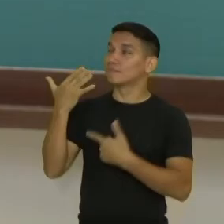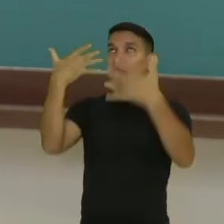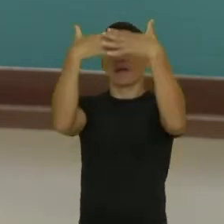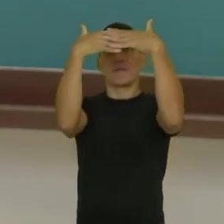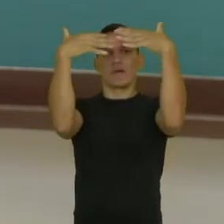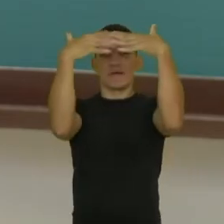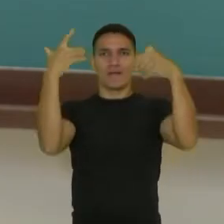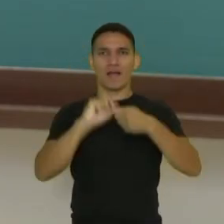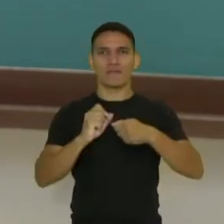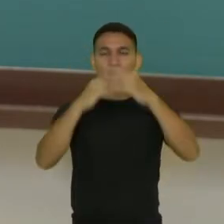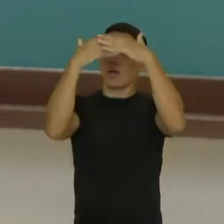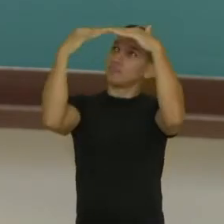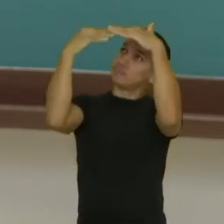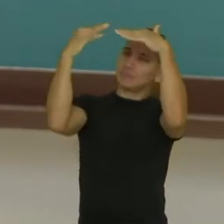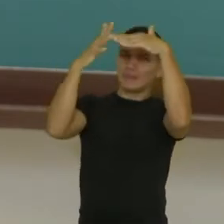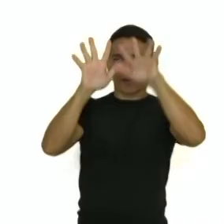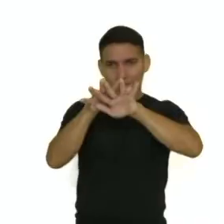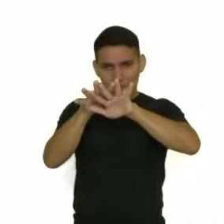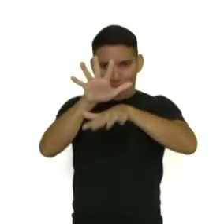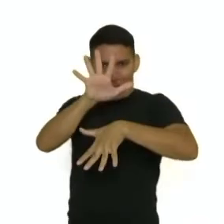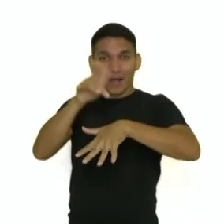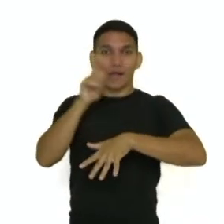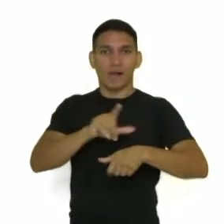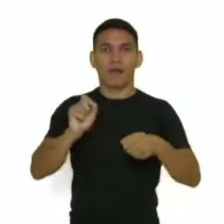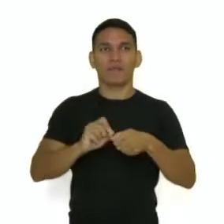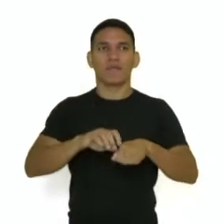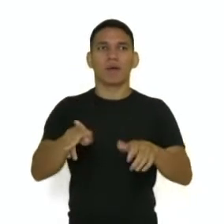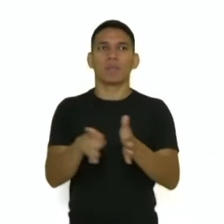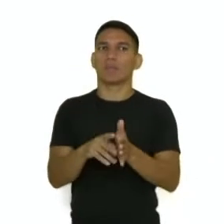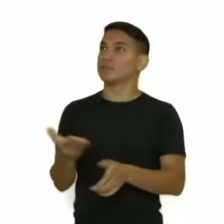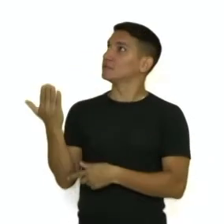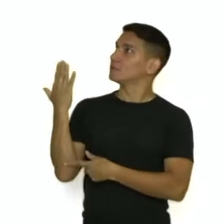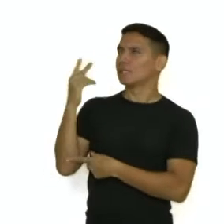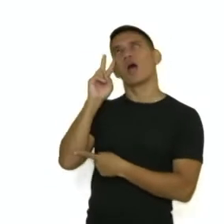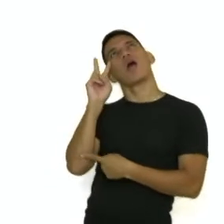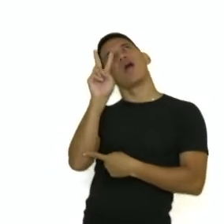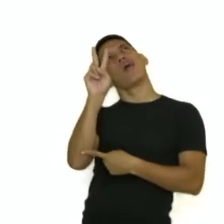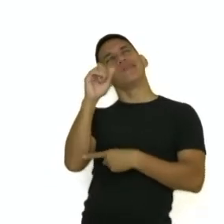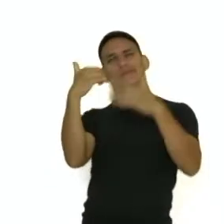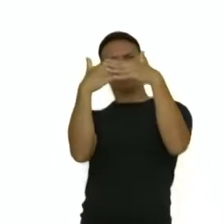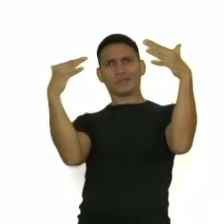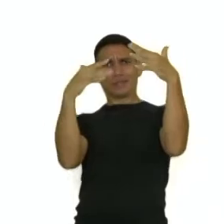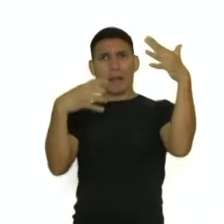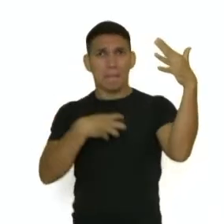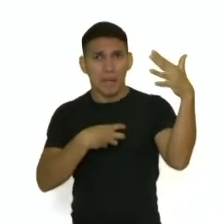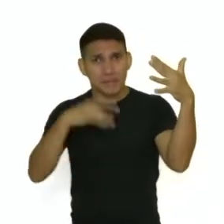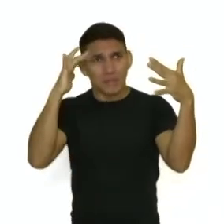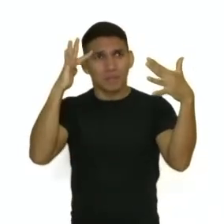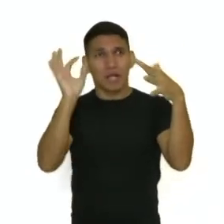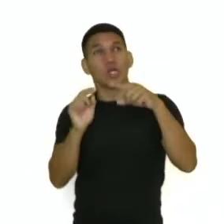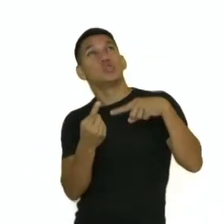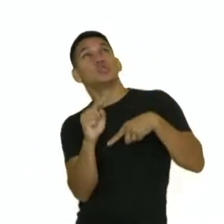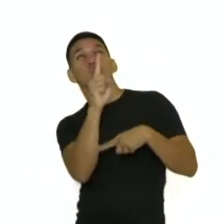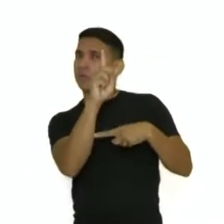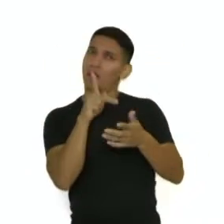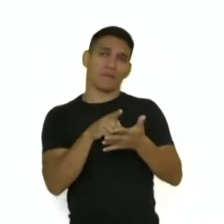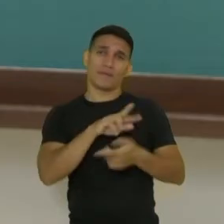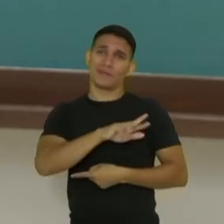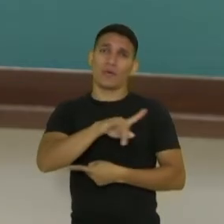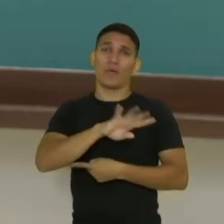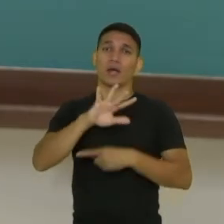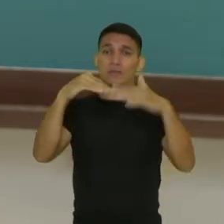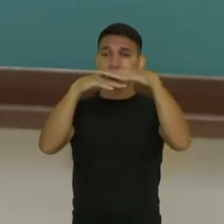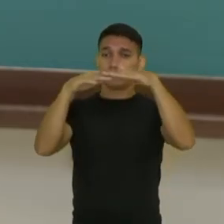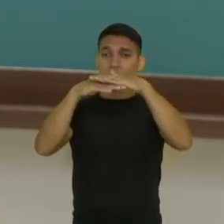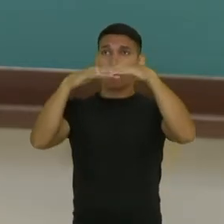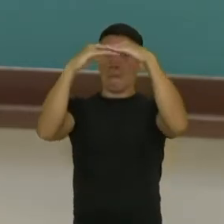que ele faz essa ilusão de ótica é quando ele produz essas coisas grandiosas. Você olha para um teto desse, você acha que esse teto vai lá em cima, mas na verdade é um teto achatado